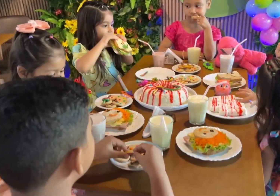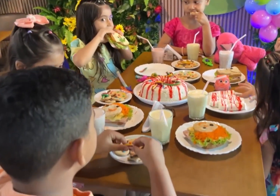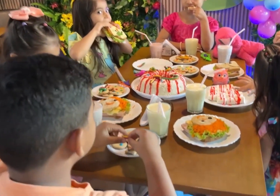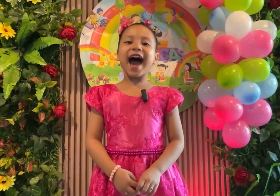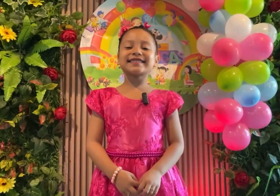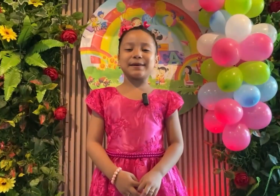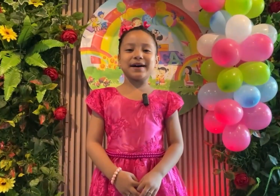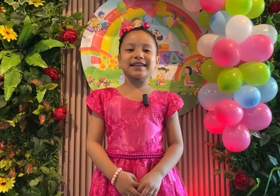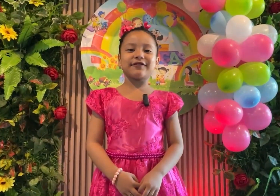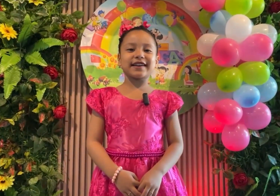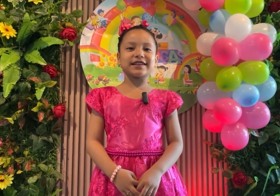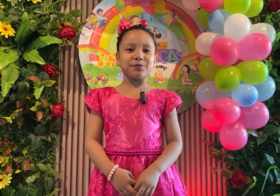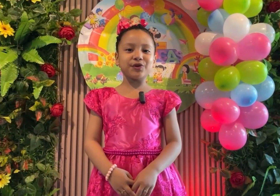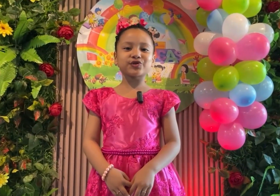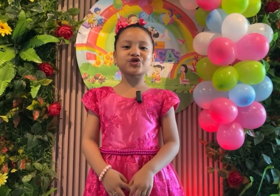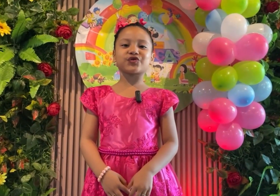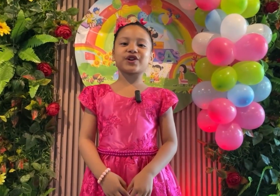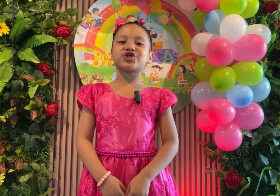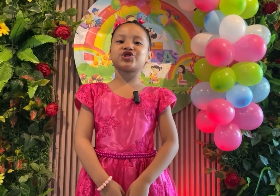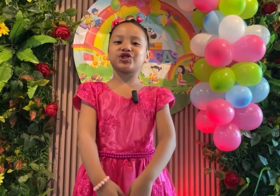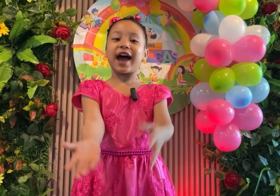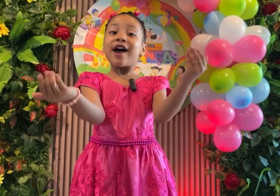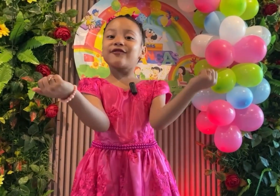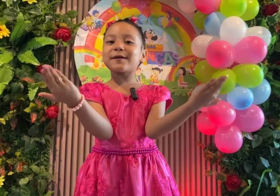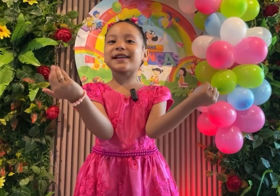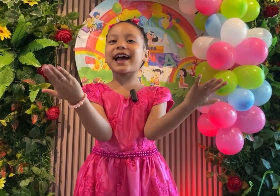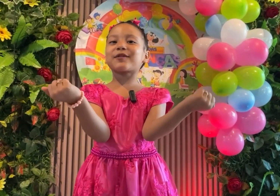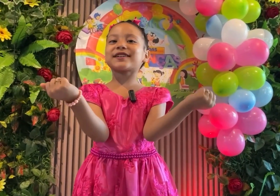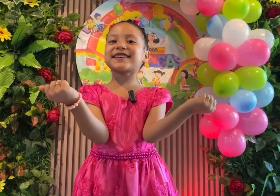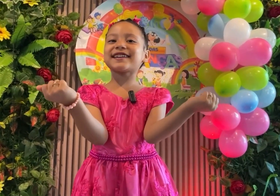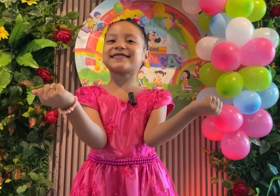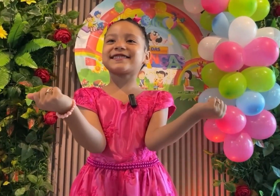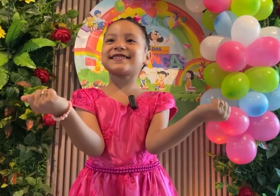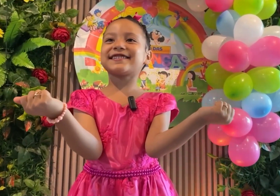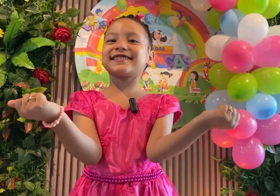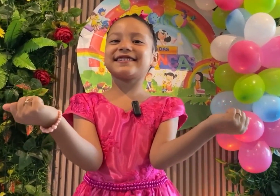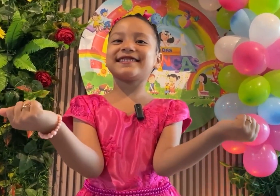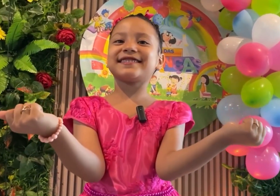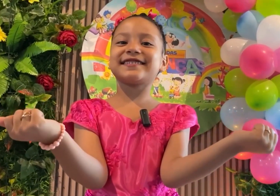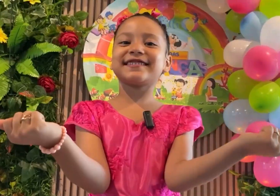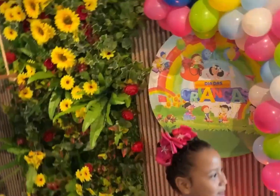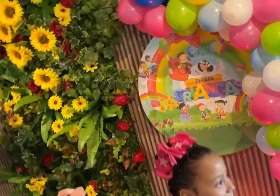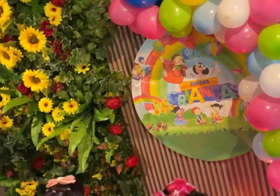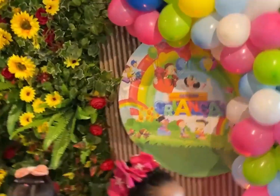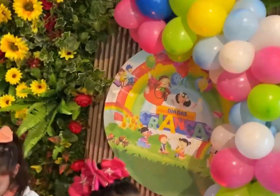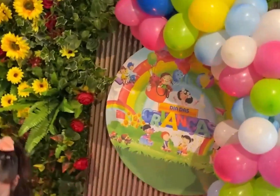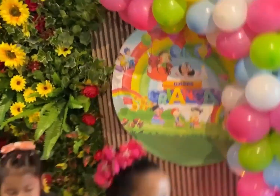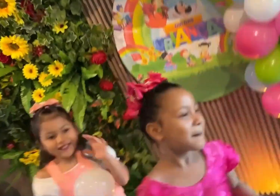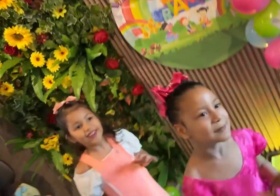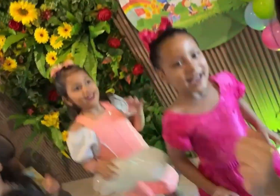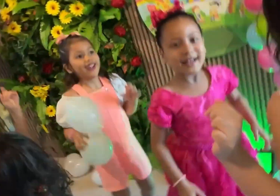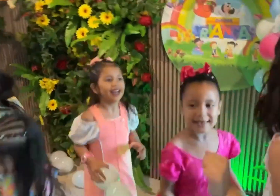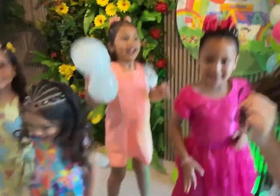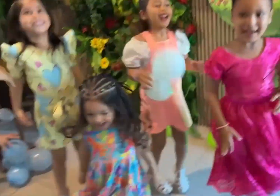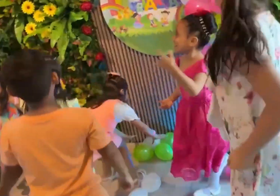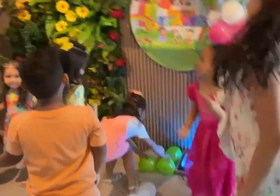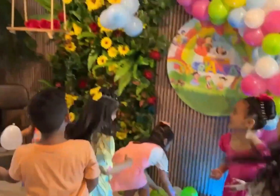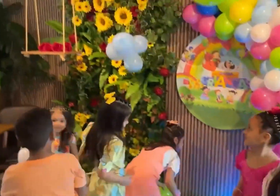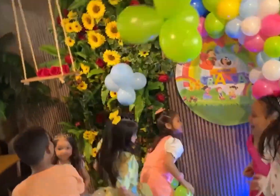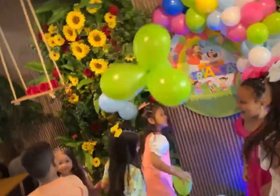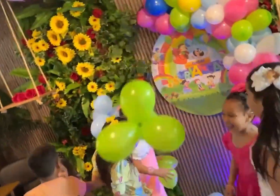Pula, pula, pipoquinha. A semana vai ser muito divertida. Vem brincar com a gente! Pula, sem parar. Pula,